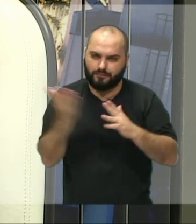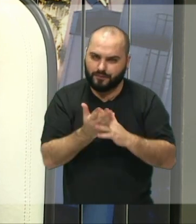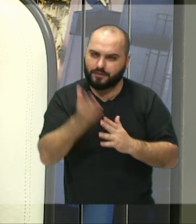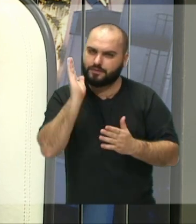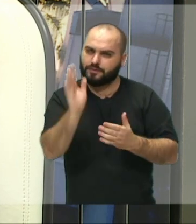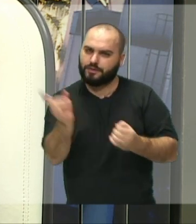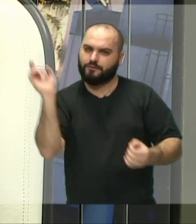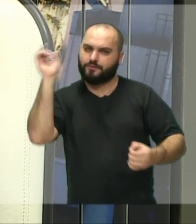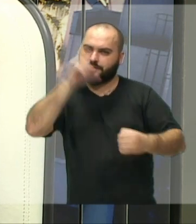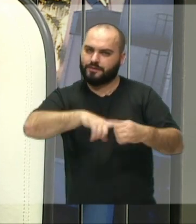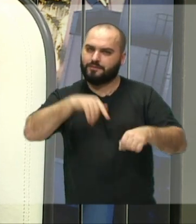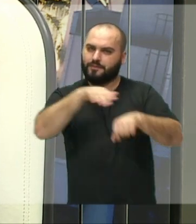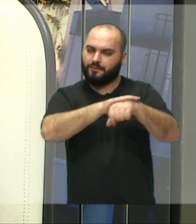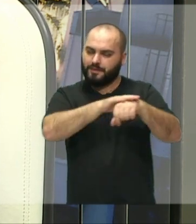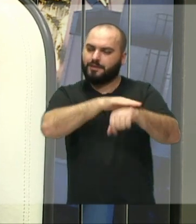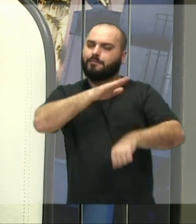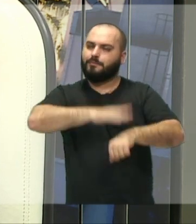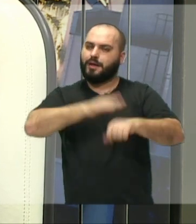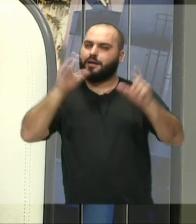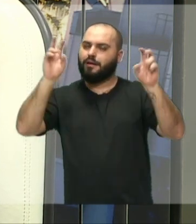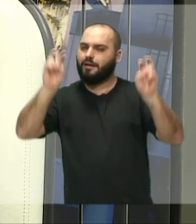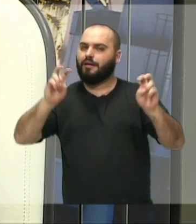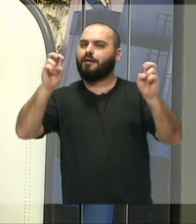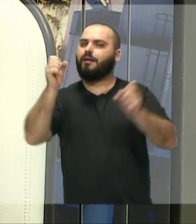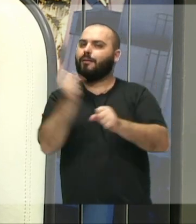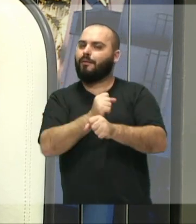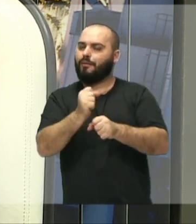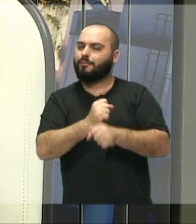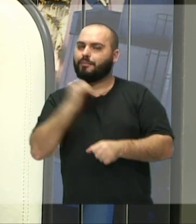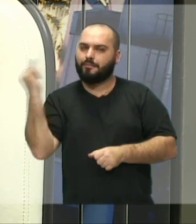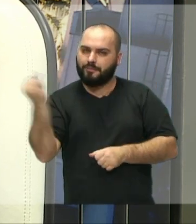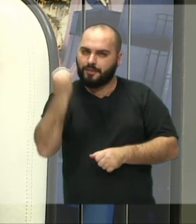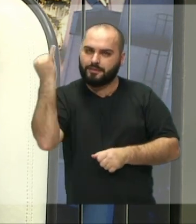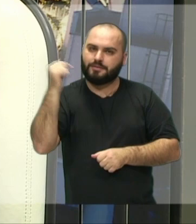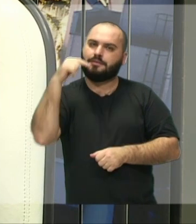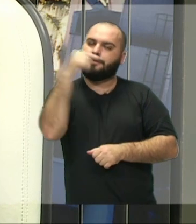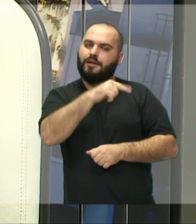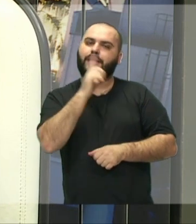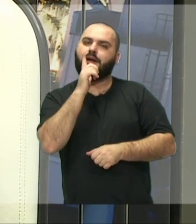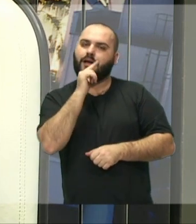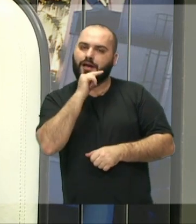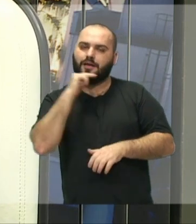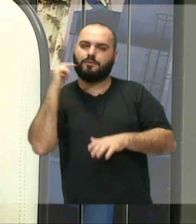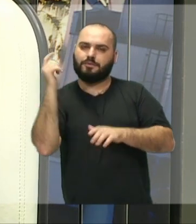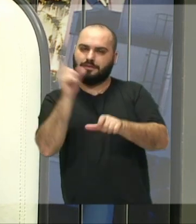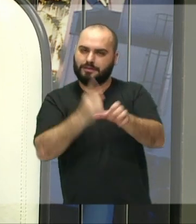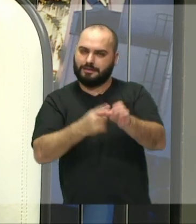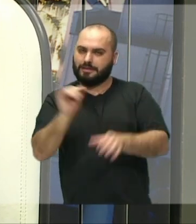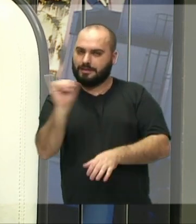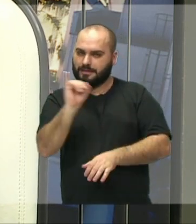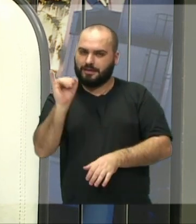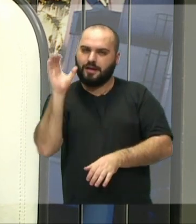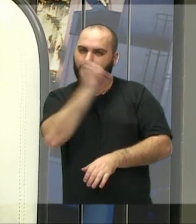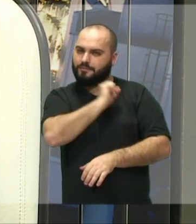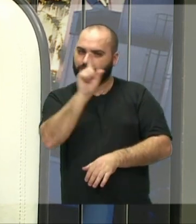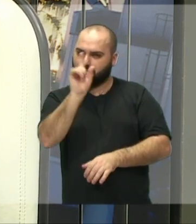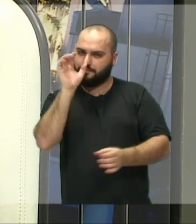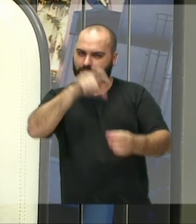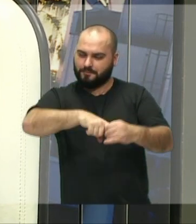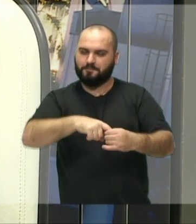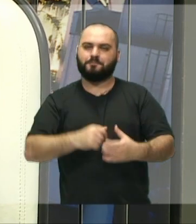gente continua conversando mais sobre essas obras importantes de saneamento básico na cidade de Itajaí. É só um minuto, a gente já